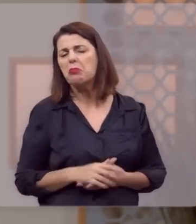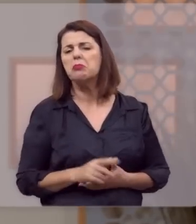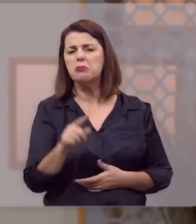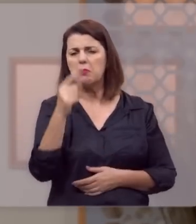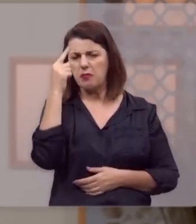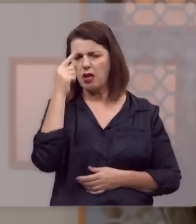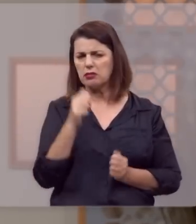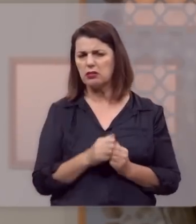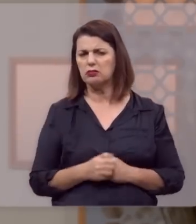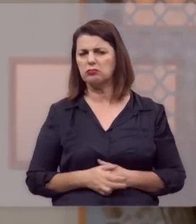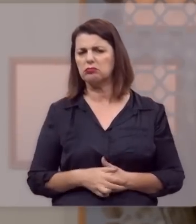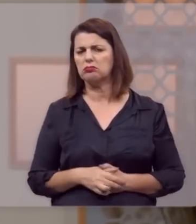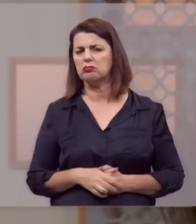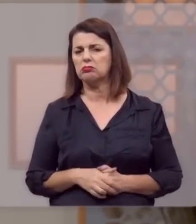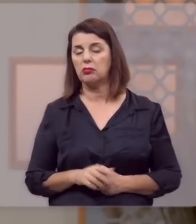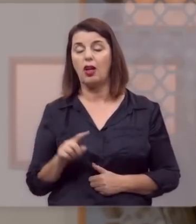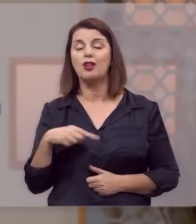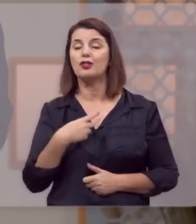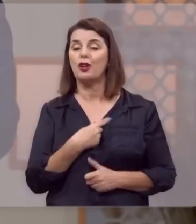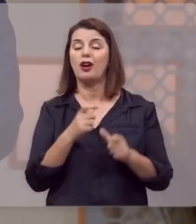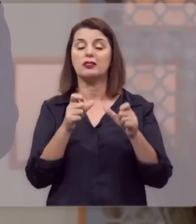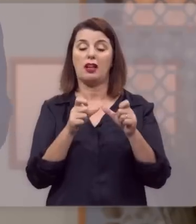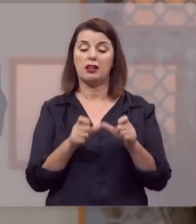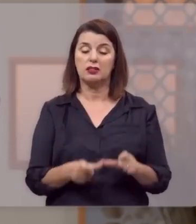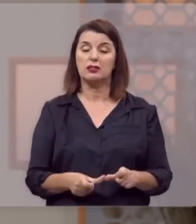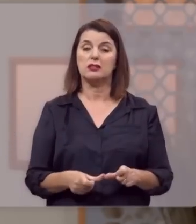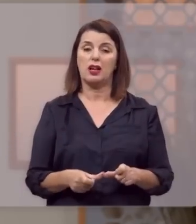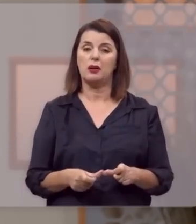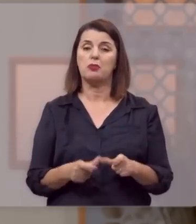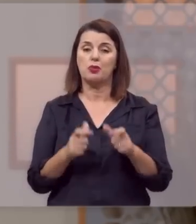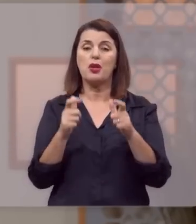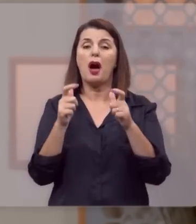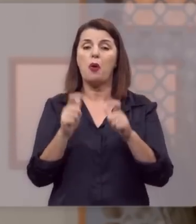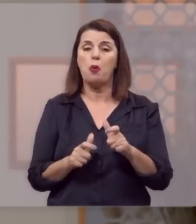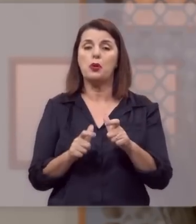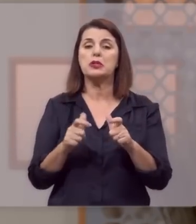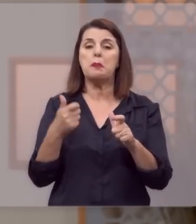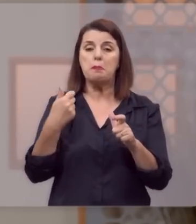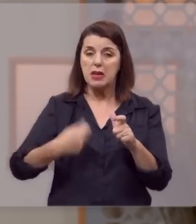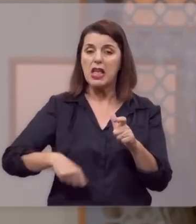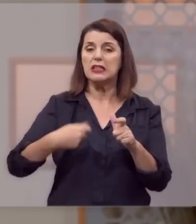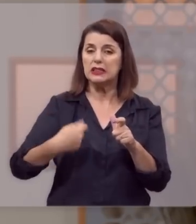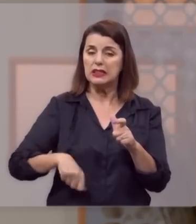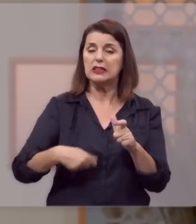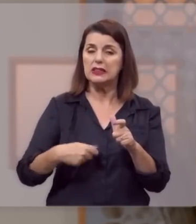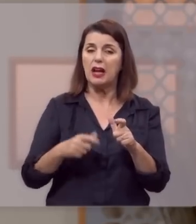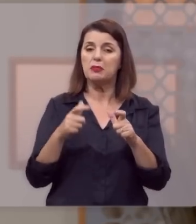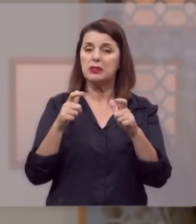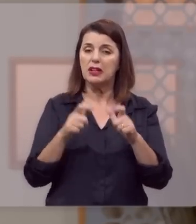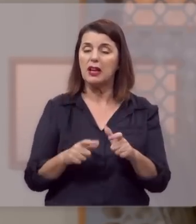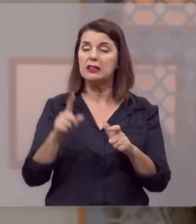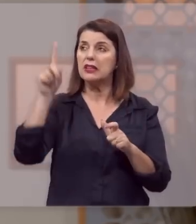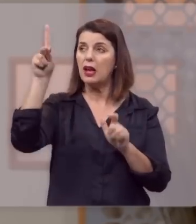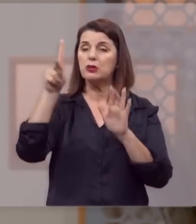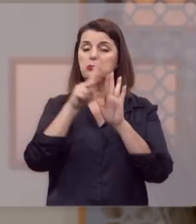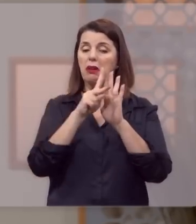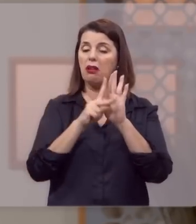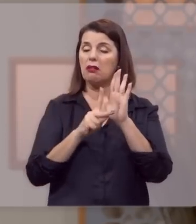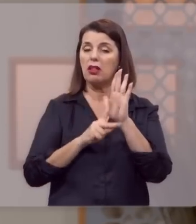pouco. Nós estamos rigorosamente onde deveríamos estar. Tudo isso foi